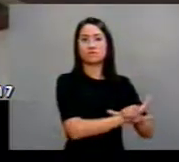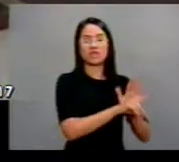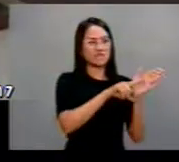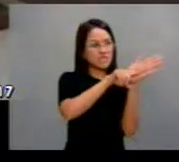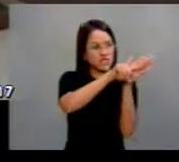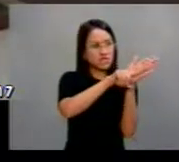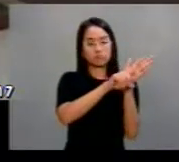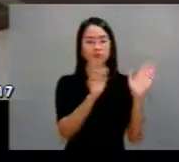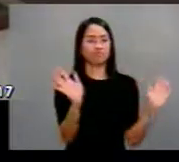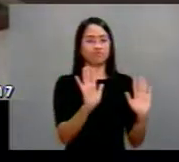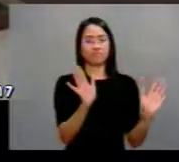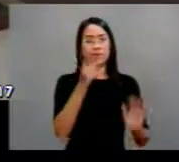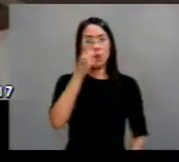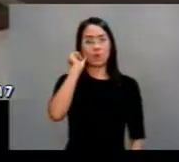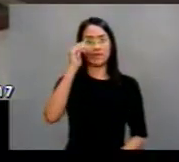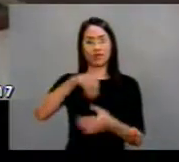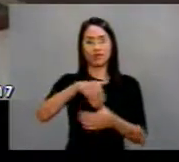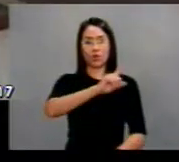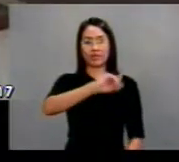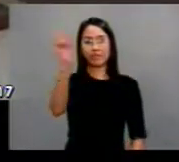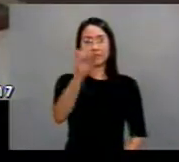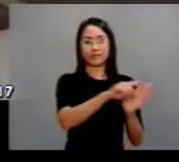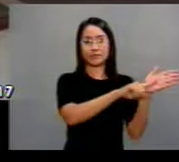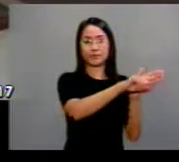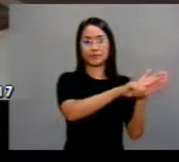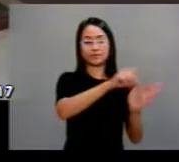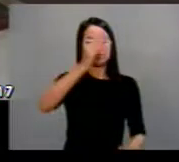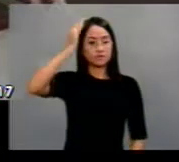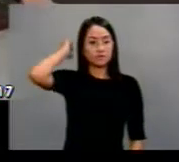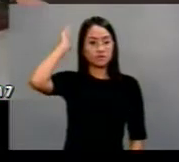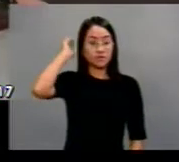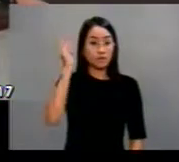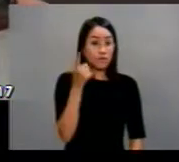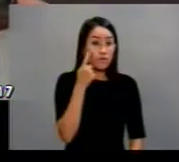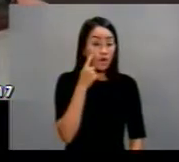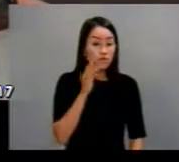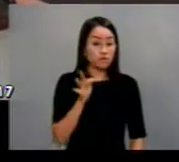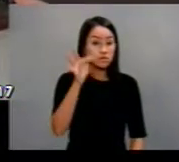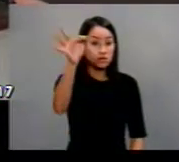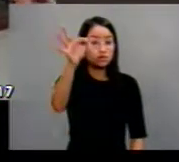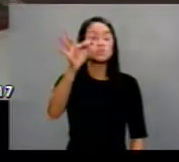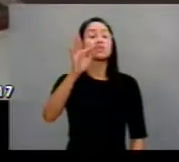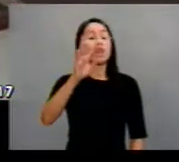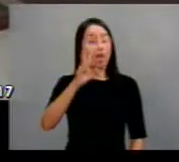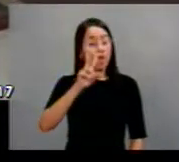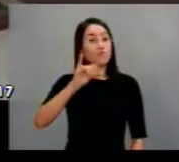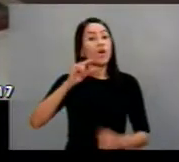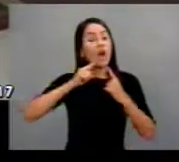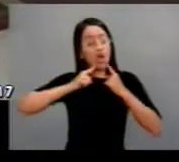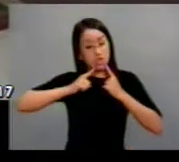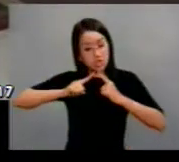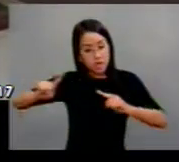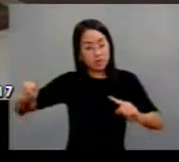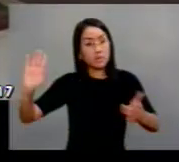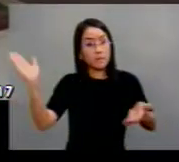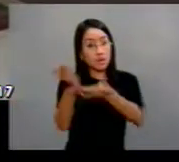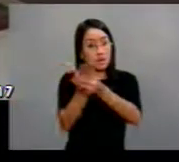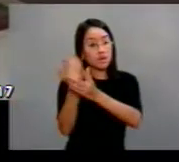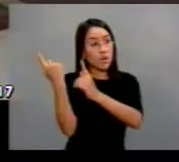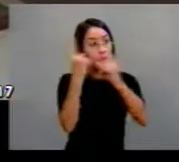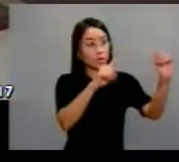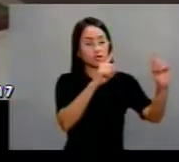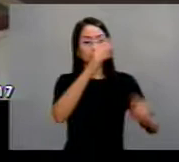dias. Até setembro virá mais uma denúncia contra Temer. Mais uma denúncia contra Temer virá.